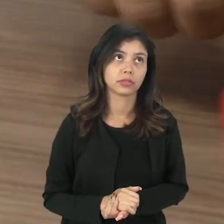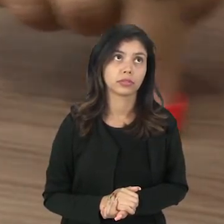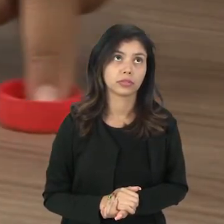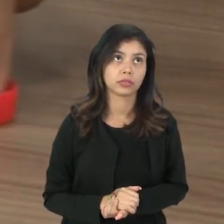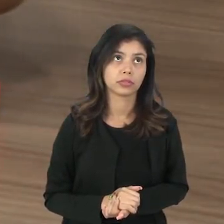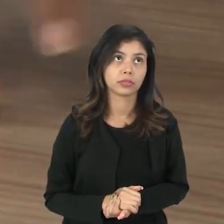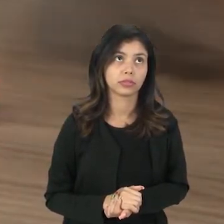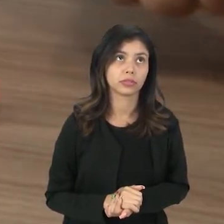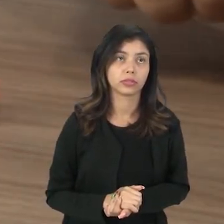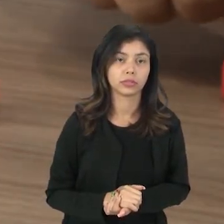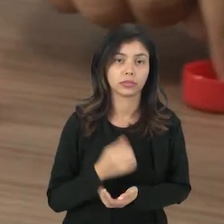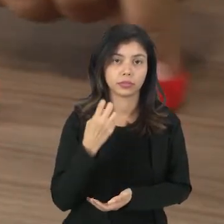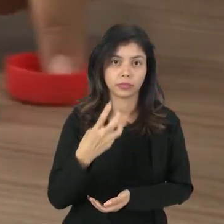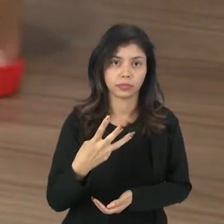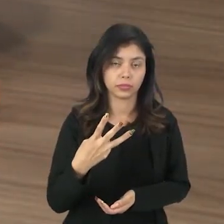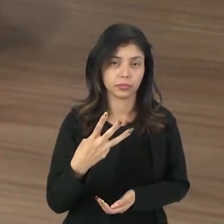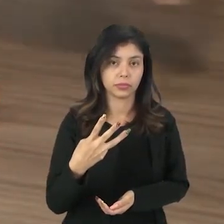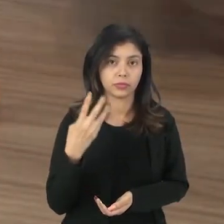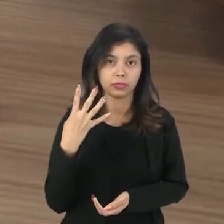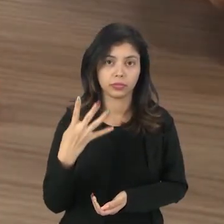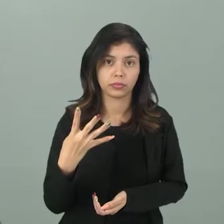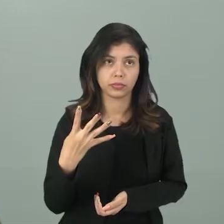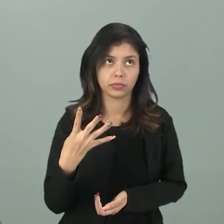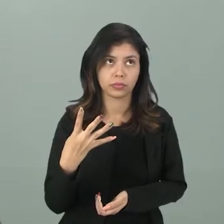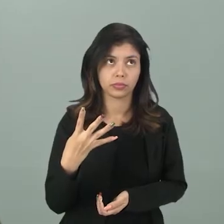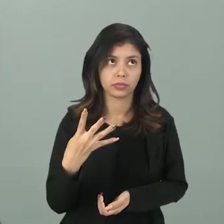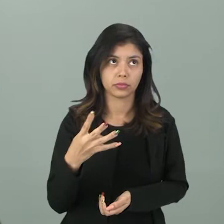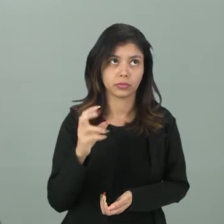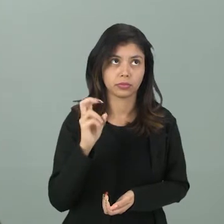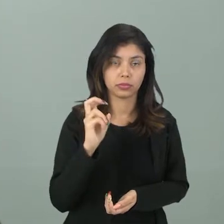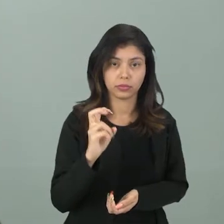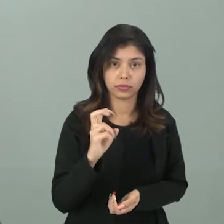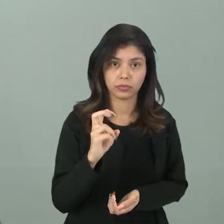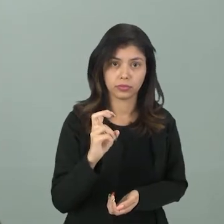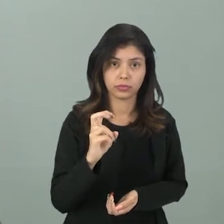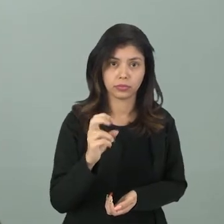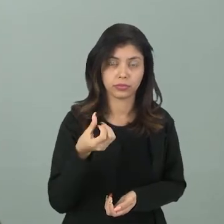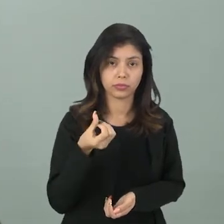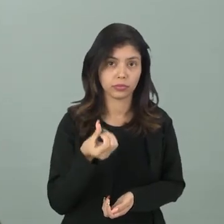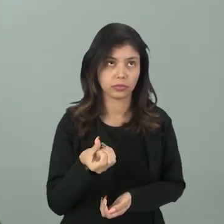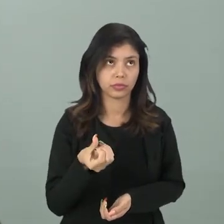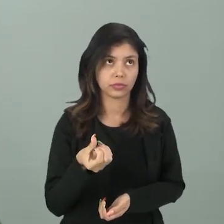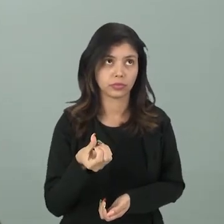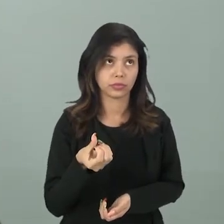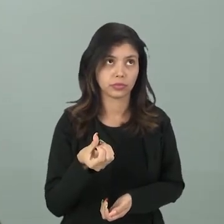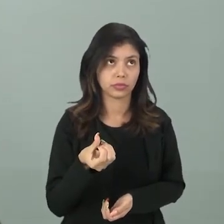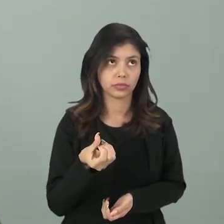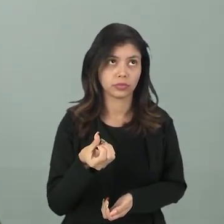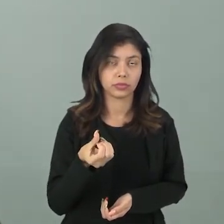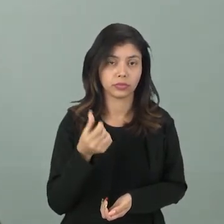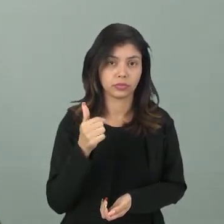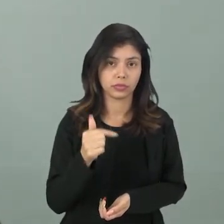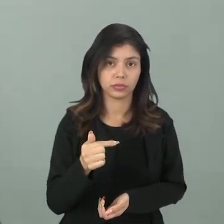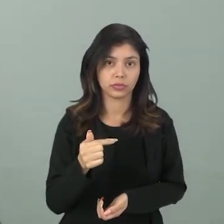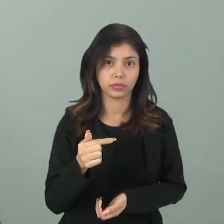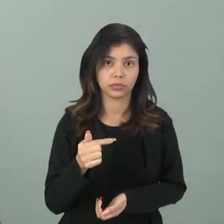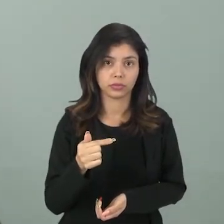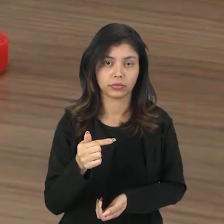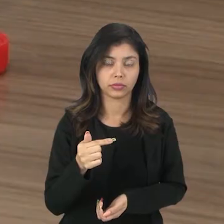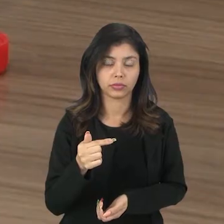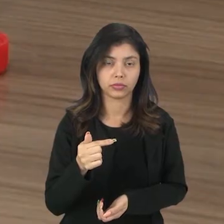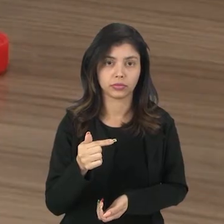1, 2, 3, 4, 5,